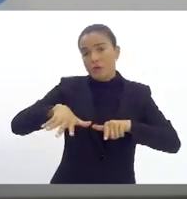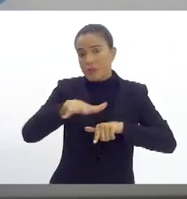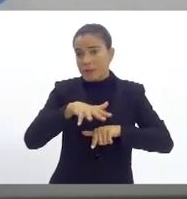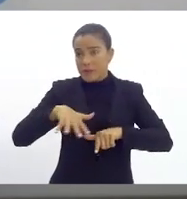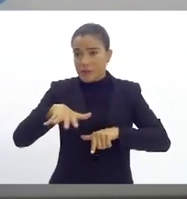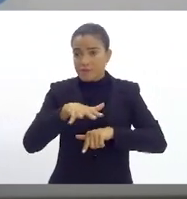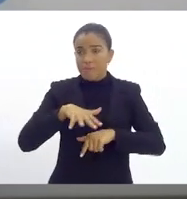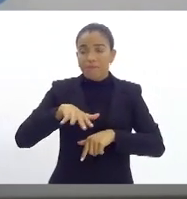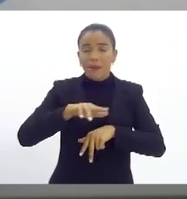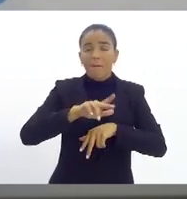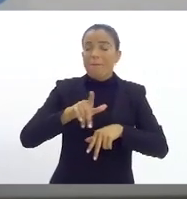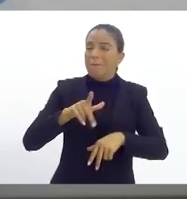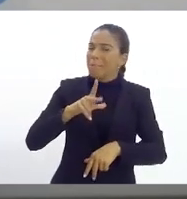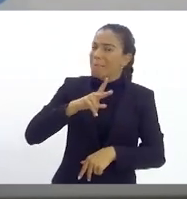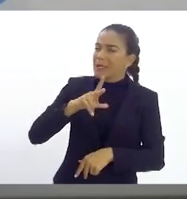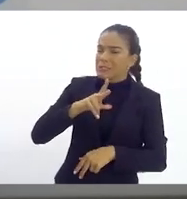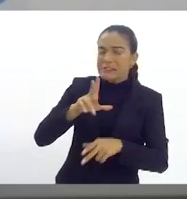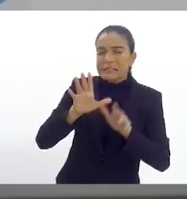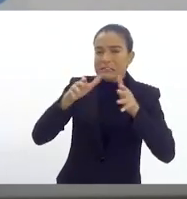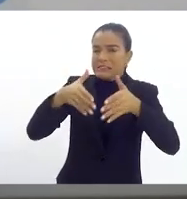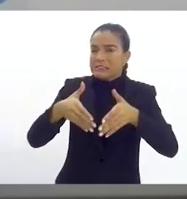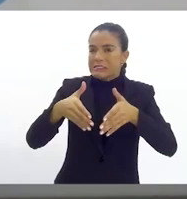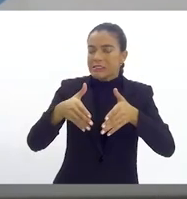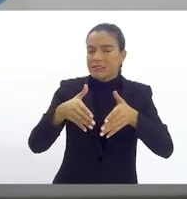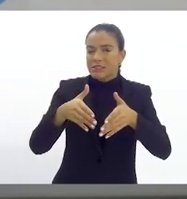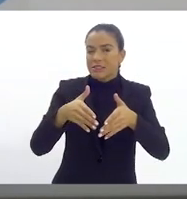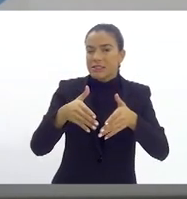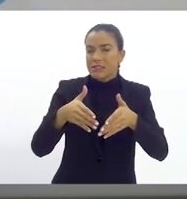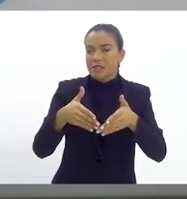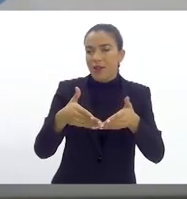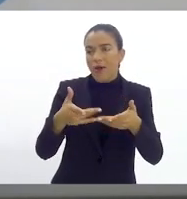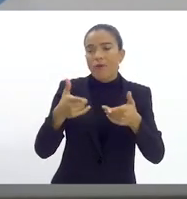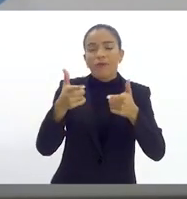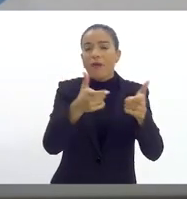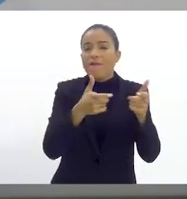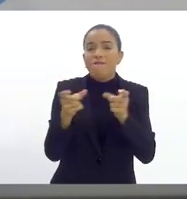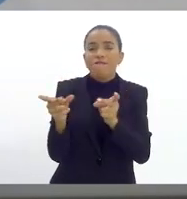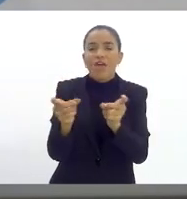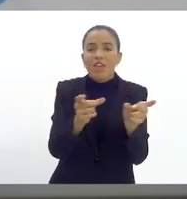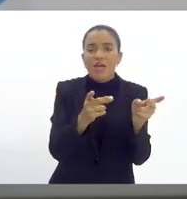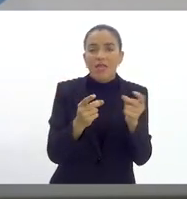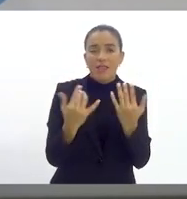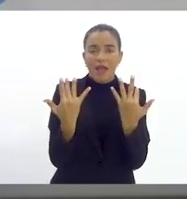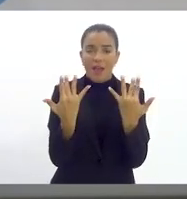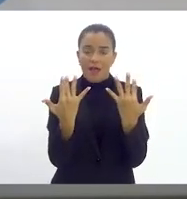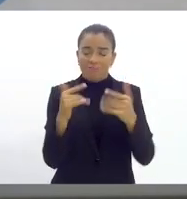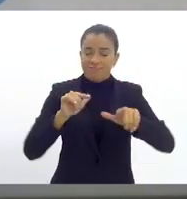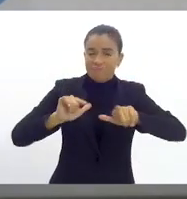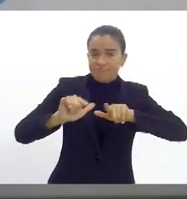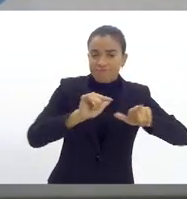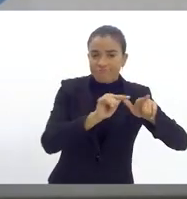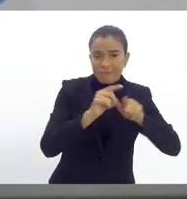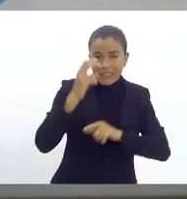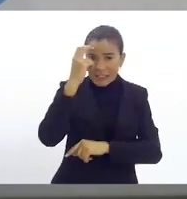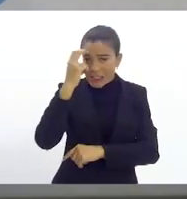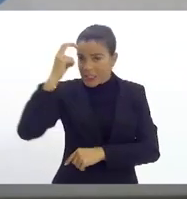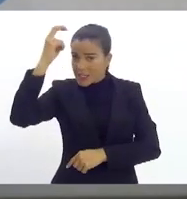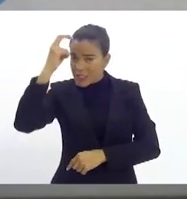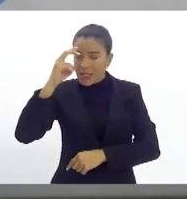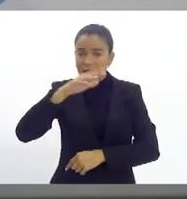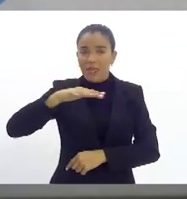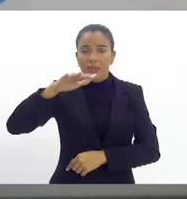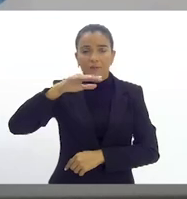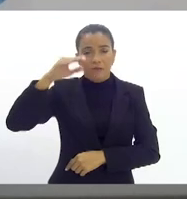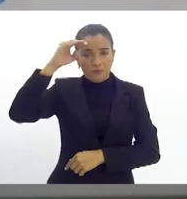sugêneres muito particular que o mercado de trabalho é onde a venda de força de trabalho intelectual em nível